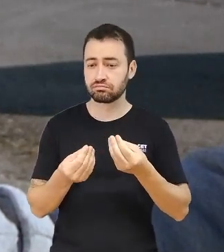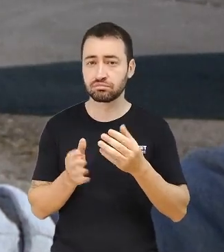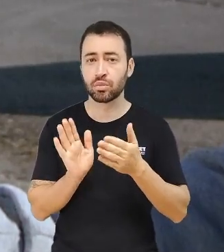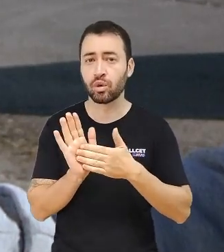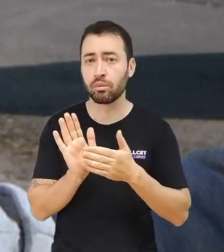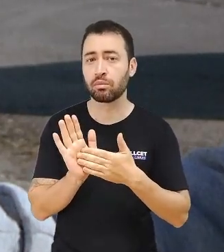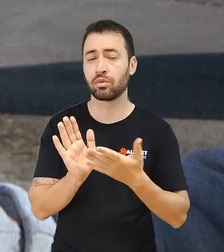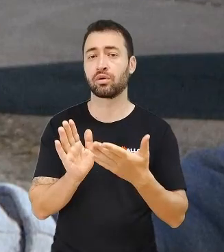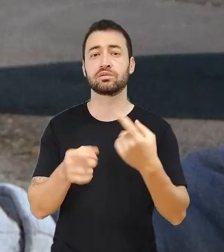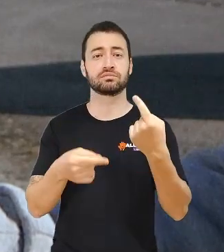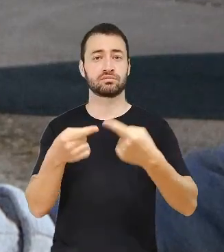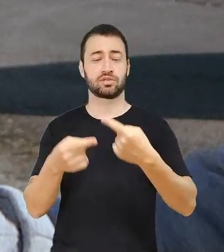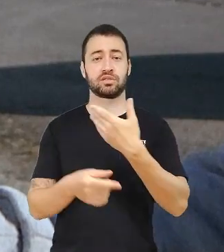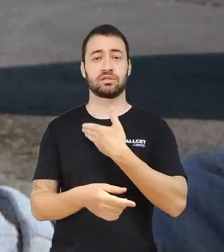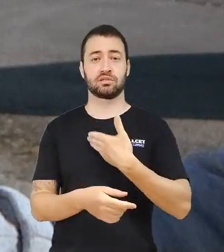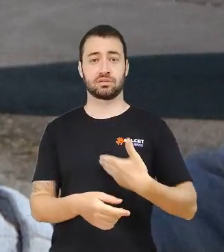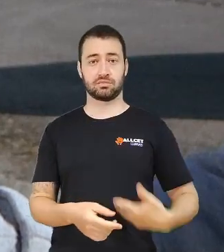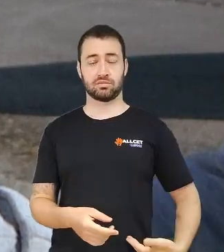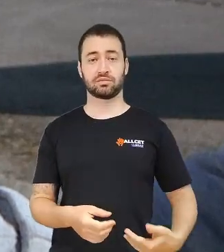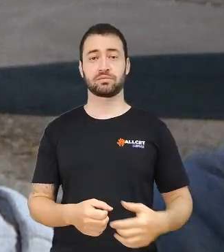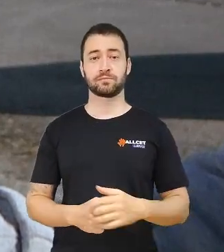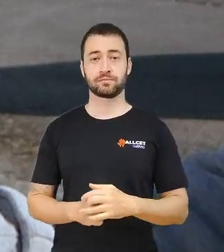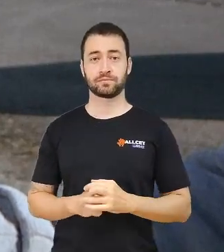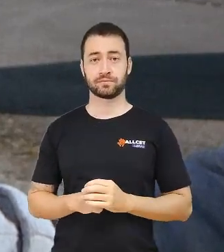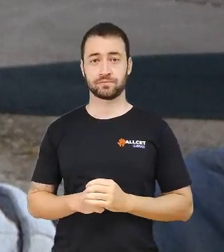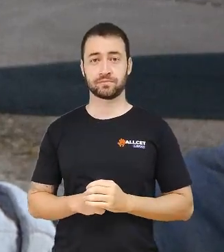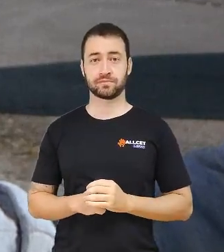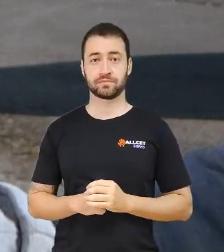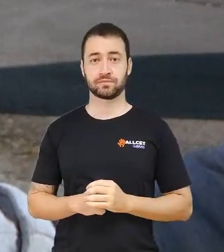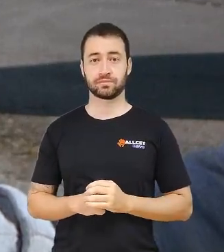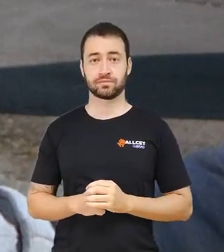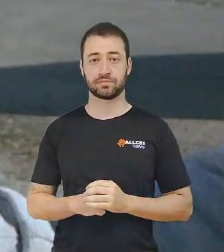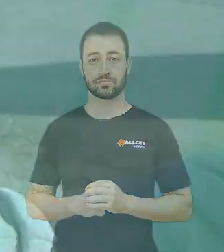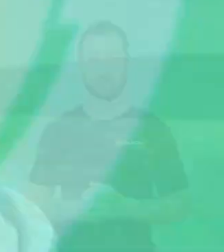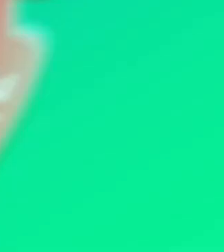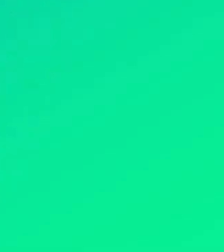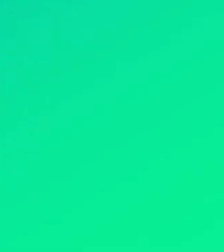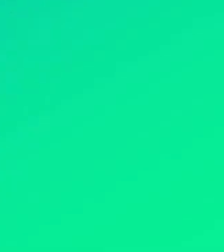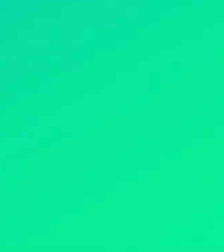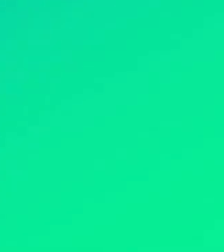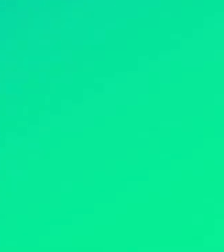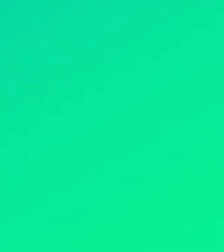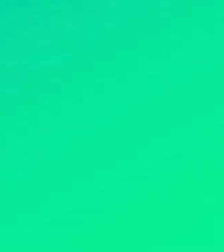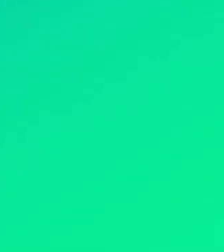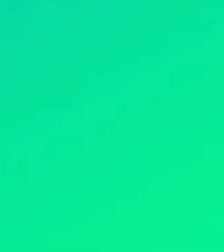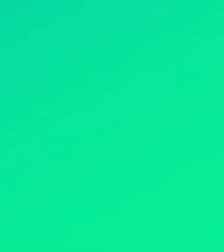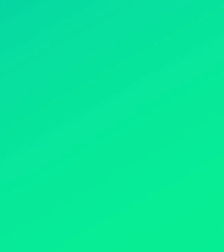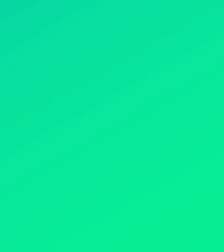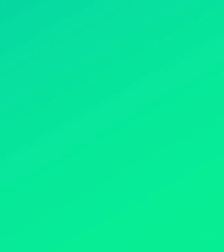Podem atuar construir é propor políticas públicas